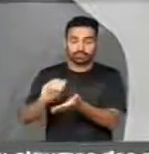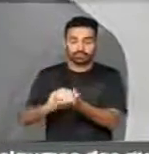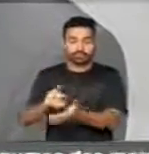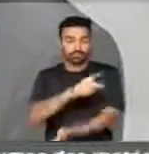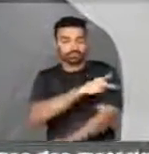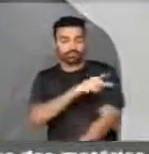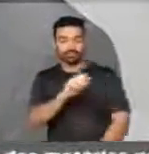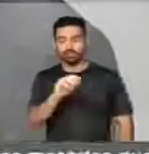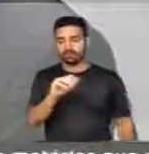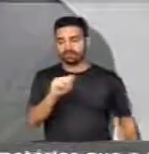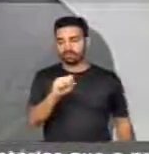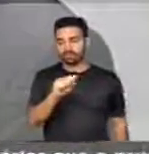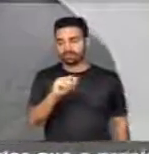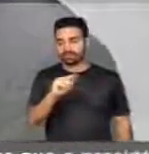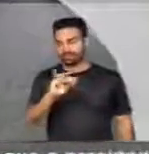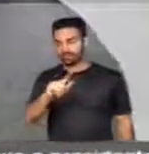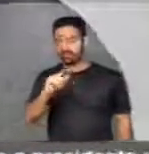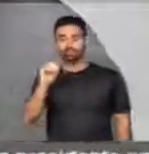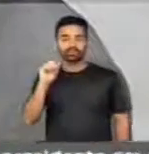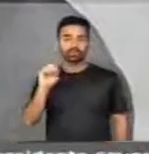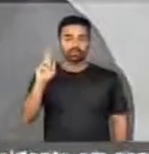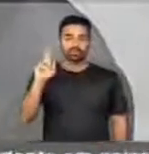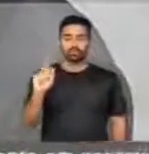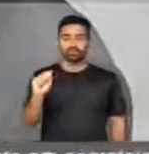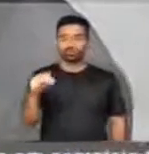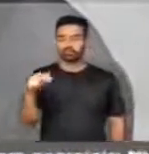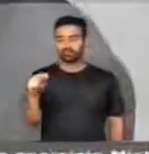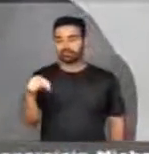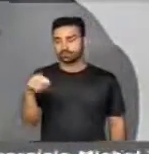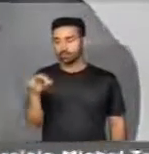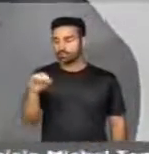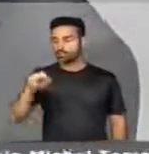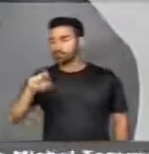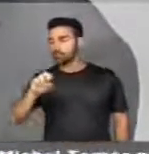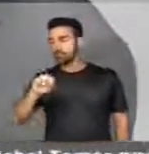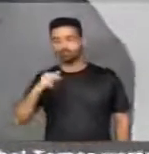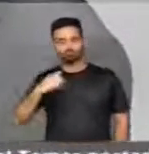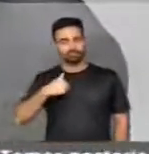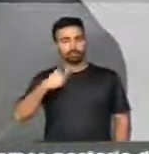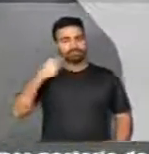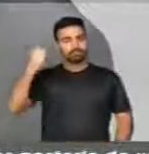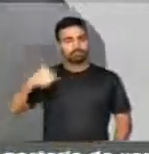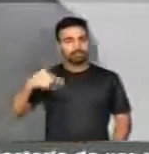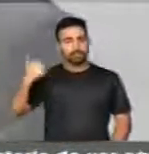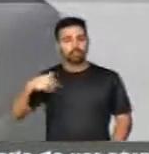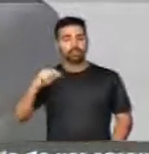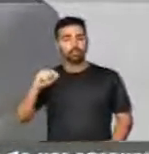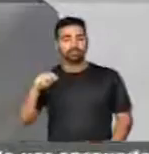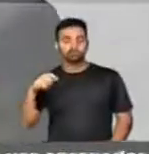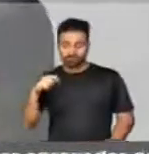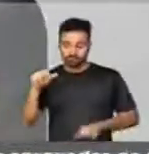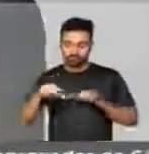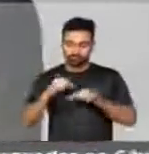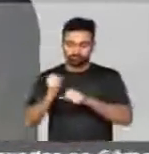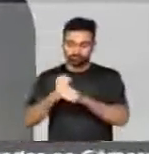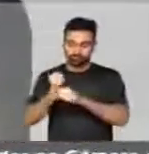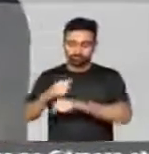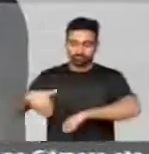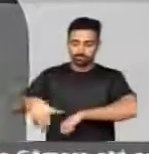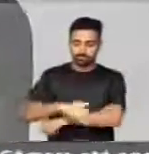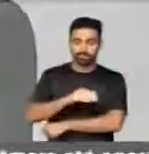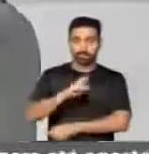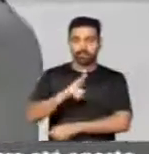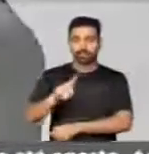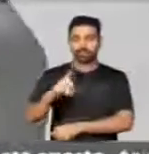Civil, doutor Antônio Figueira, onde tratei da questão da recuperação da BR-101